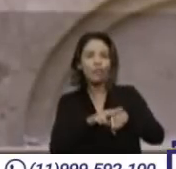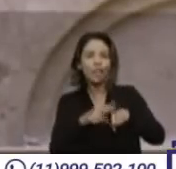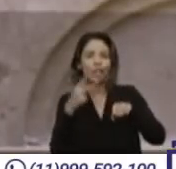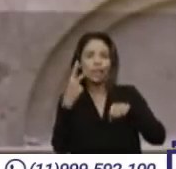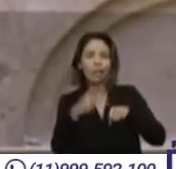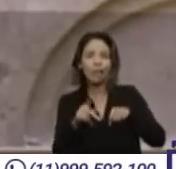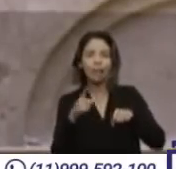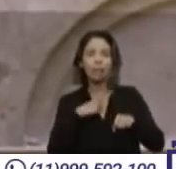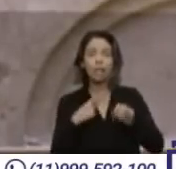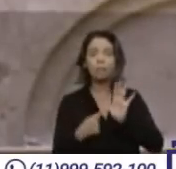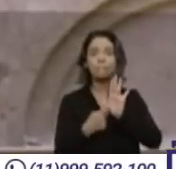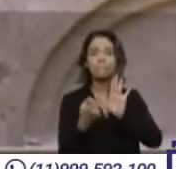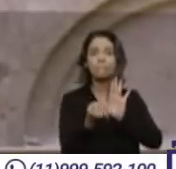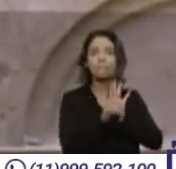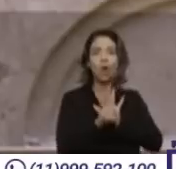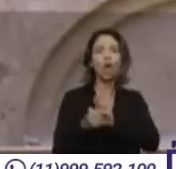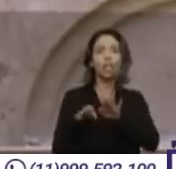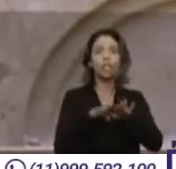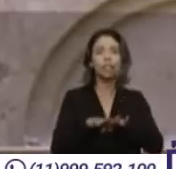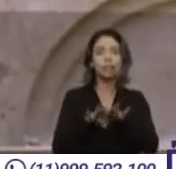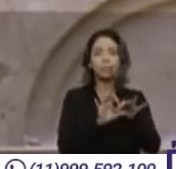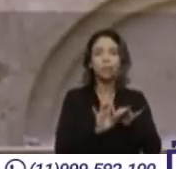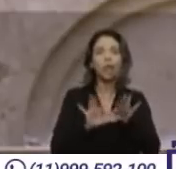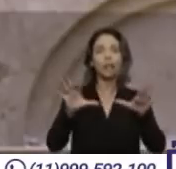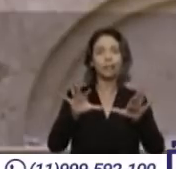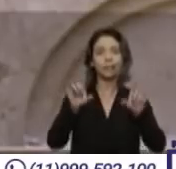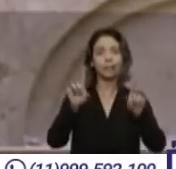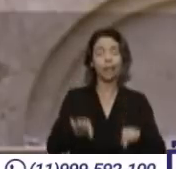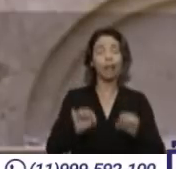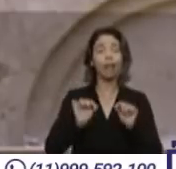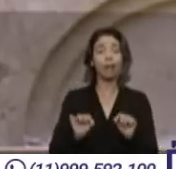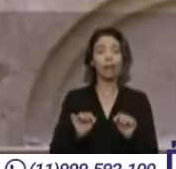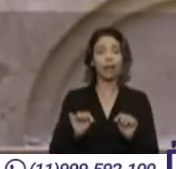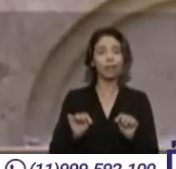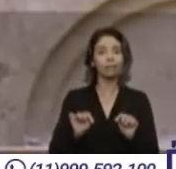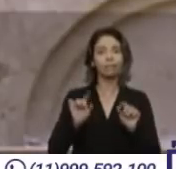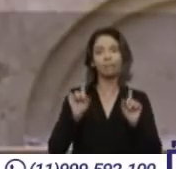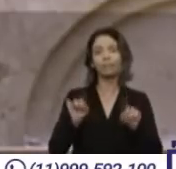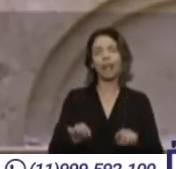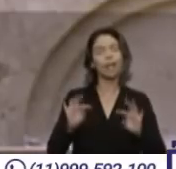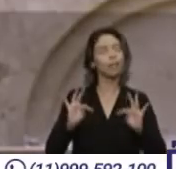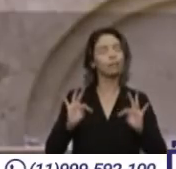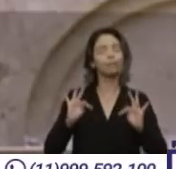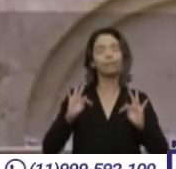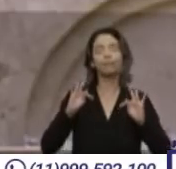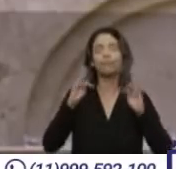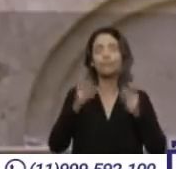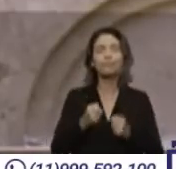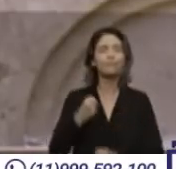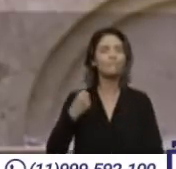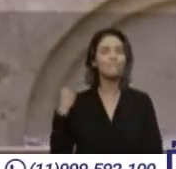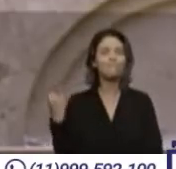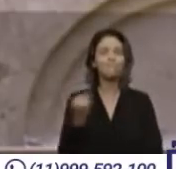enquanto símbolo da democracia constitucional, é absolutamente